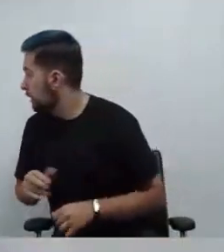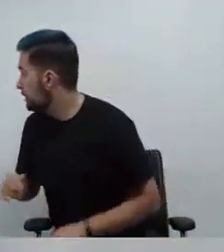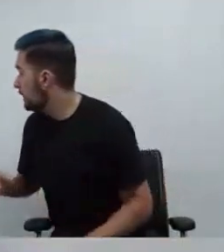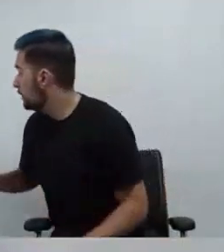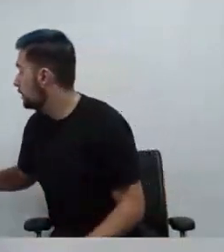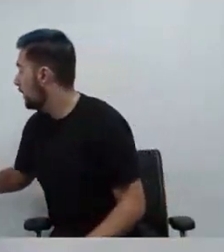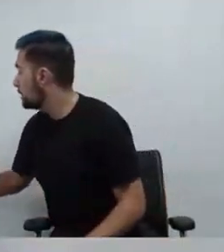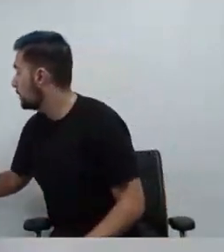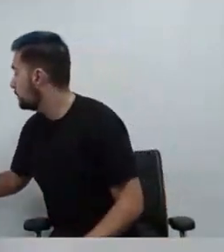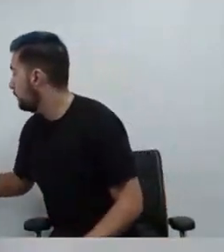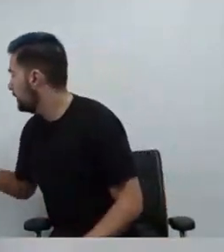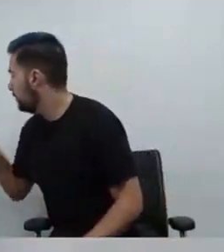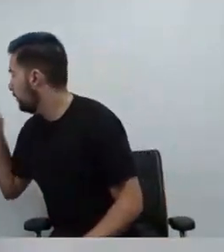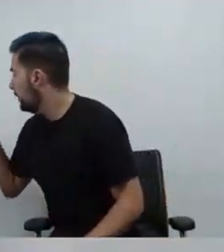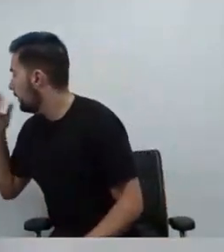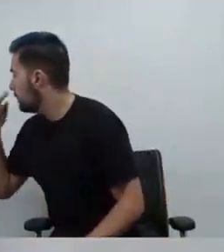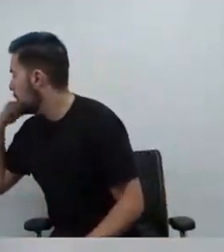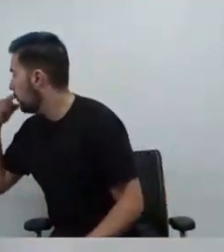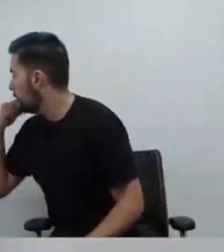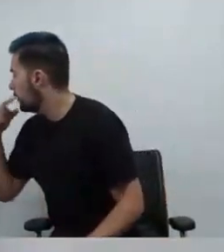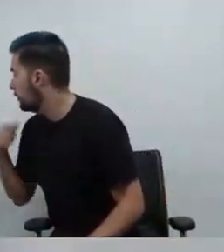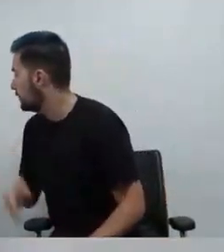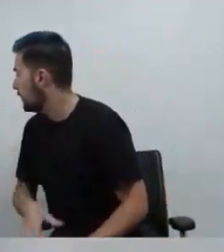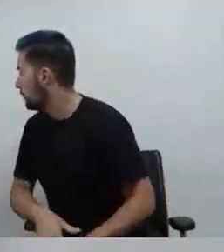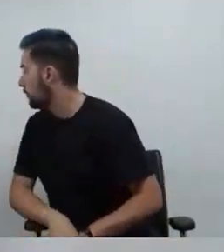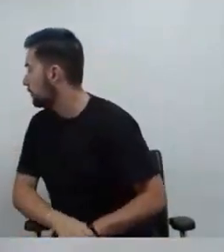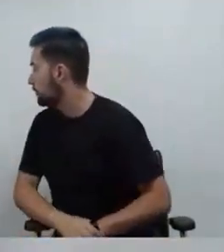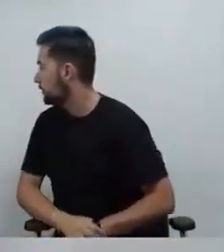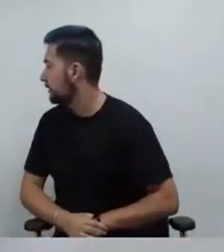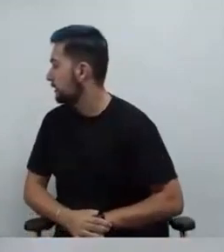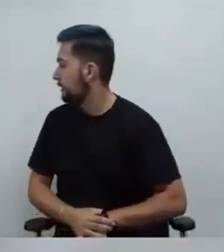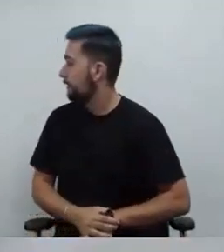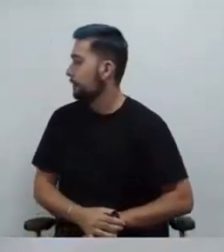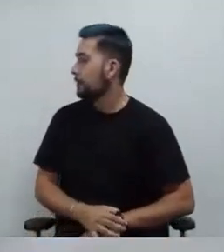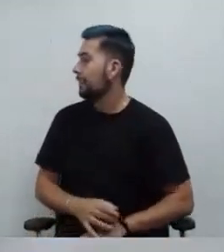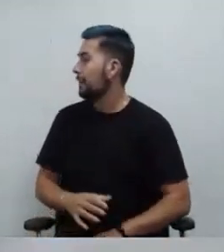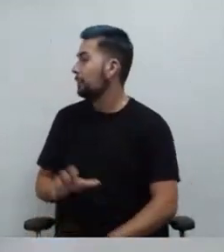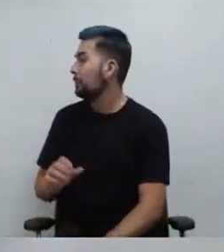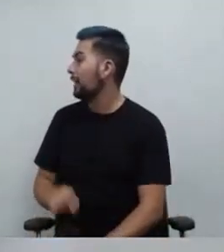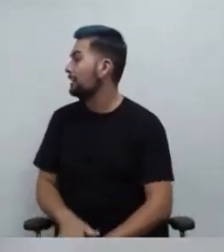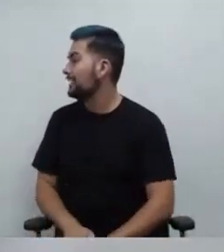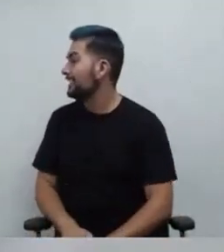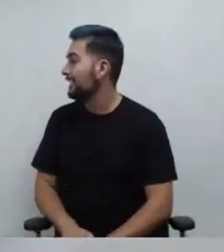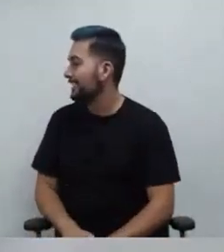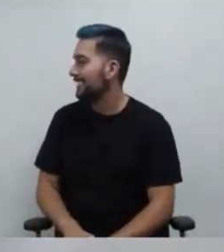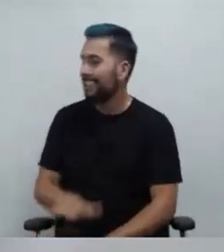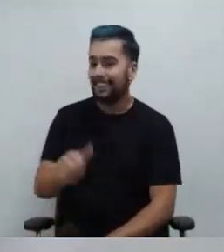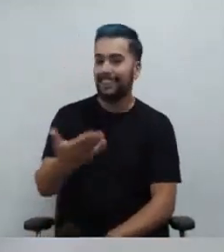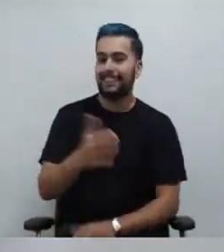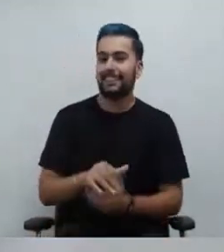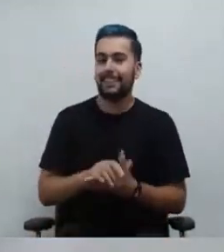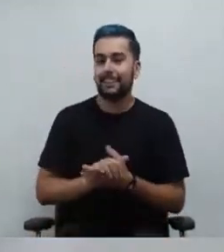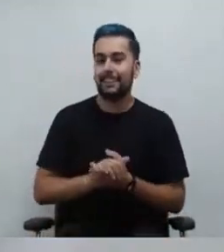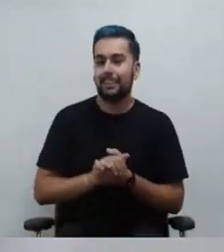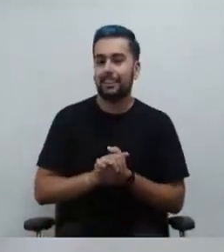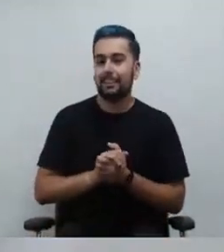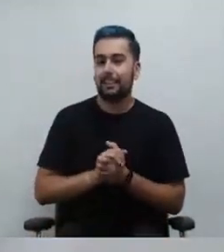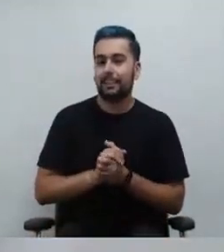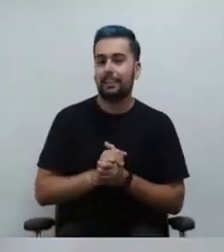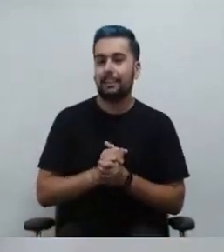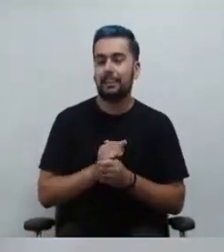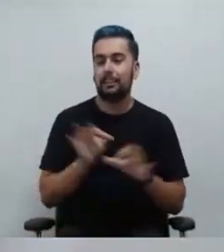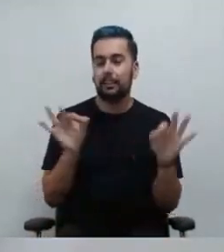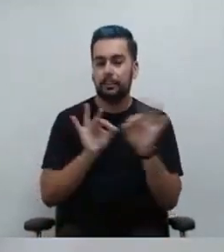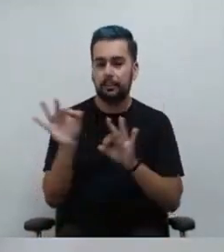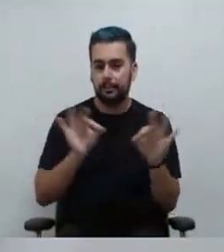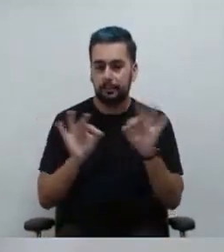A respeito do evento de ontem, lamentável, sempre preocupante, as ações precisam ser tomadas, o aperfeiçoamento